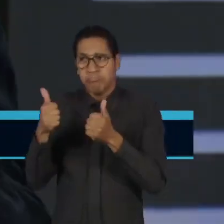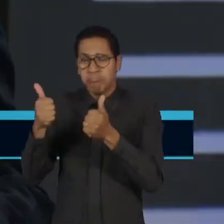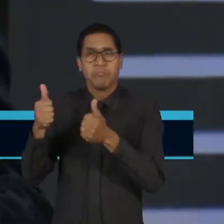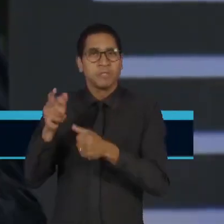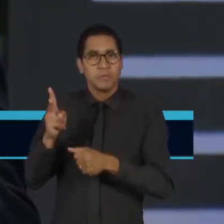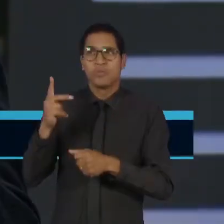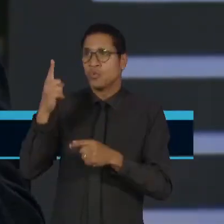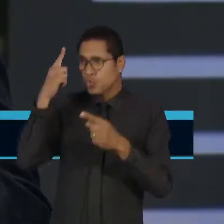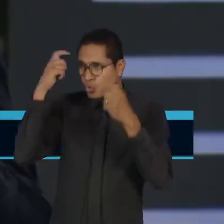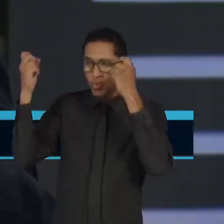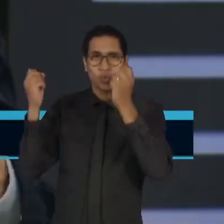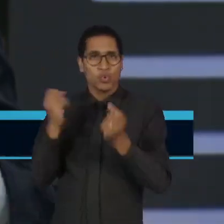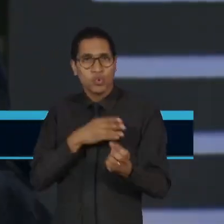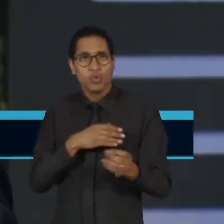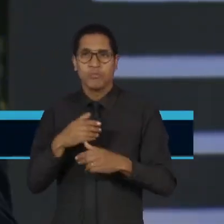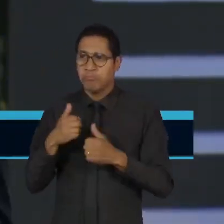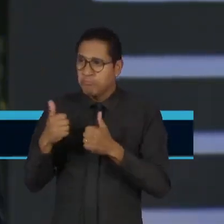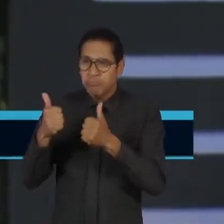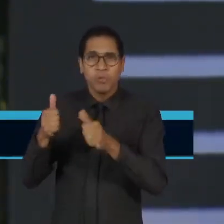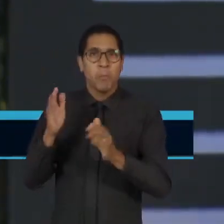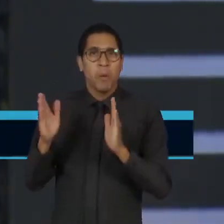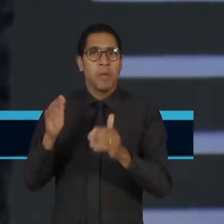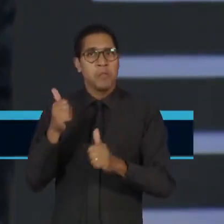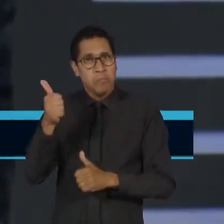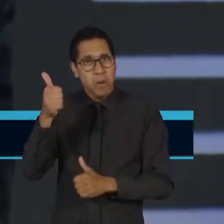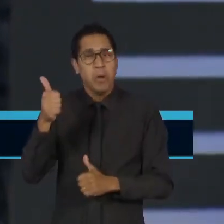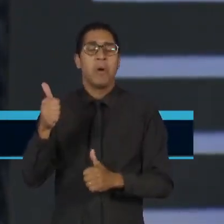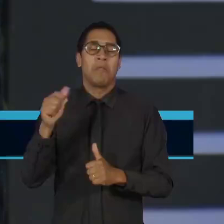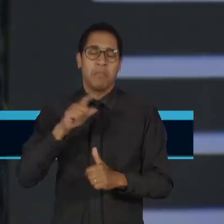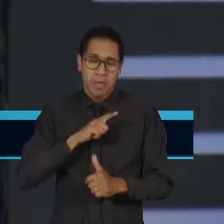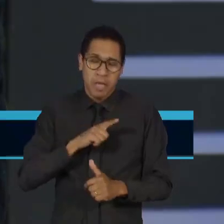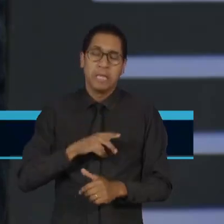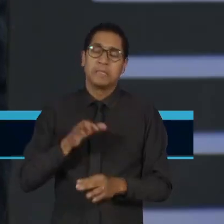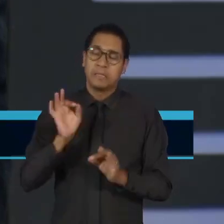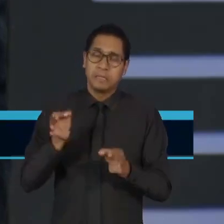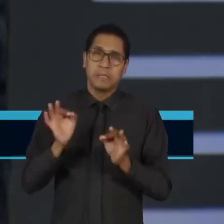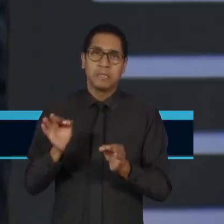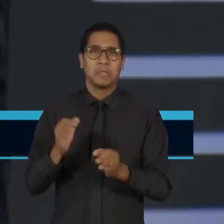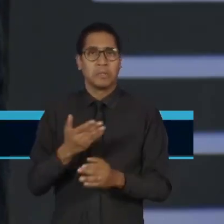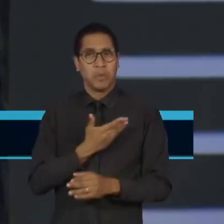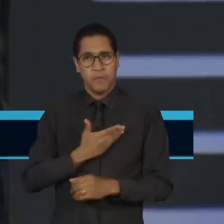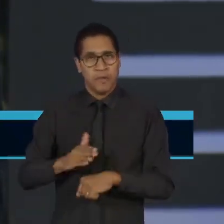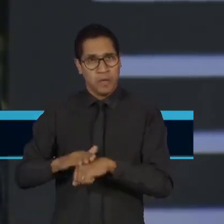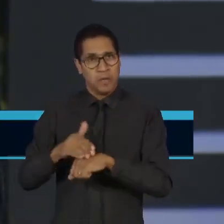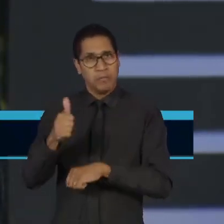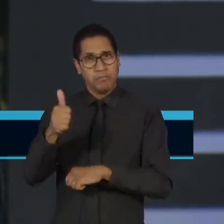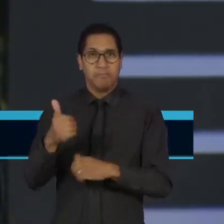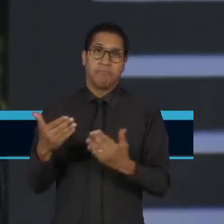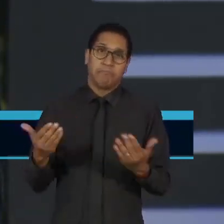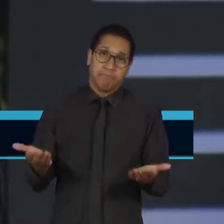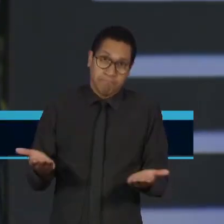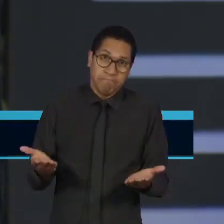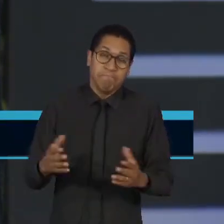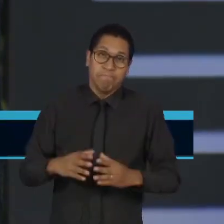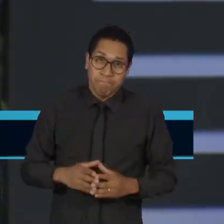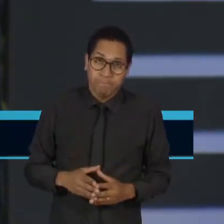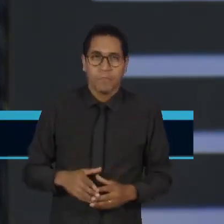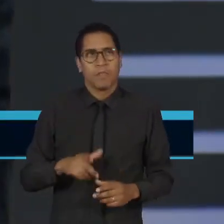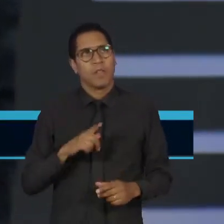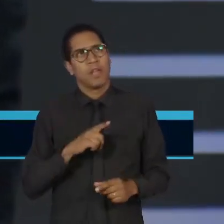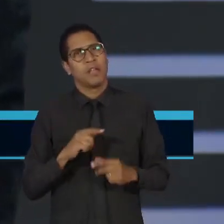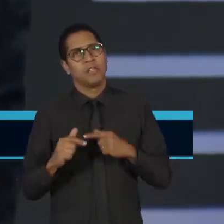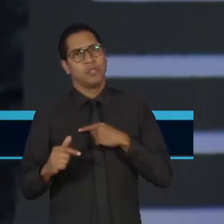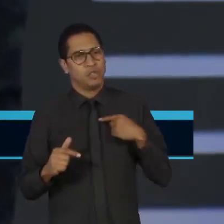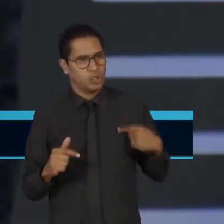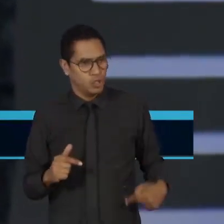teve num momento tão bom em relação aos seus principais, enfim, competidores. Aí estamos falando da China, que está